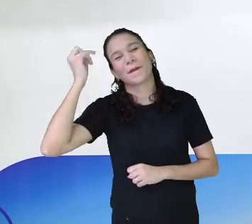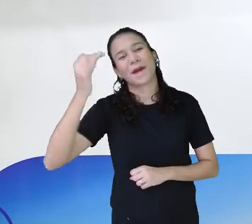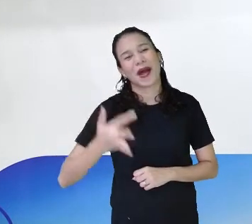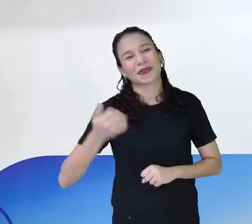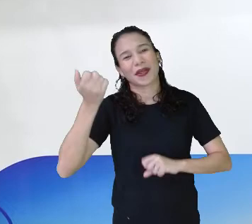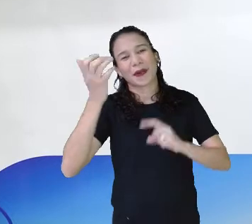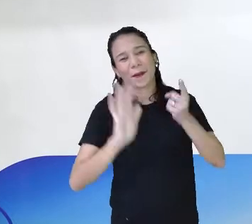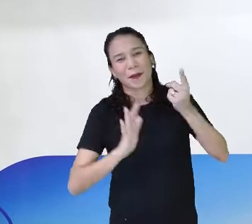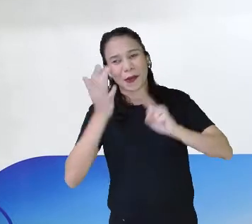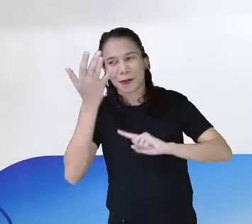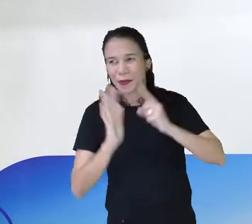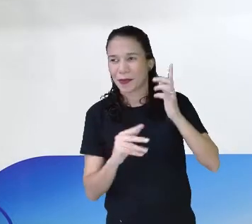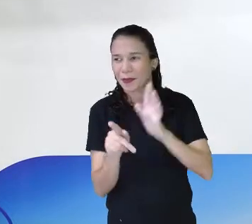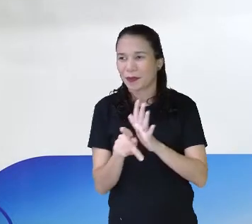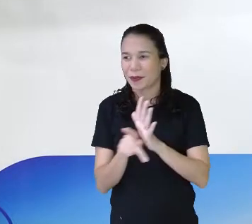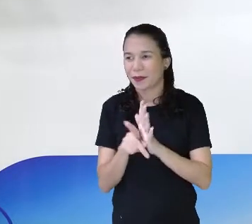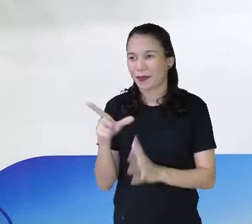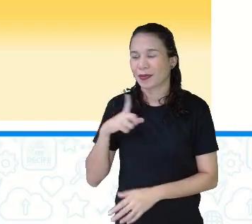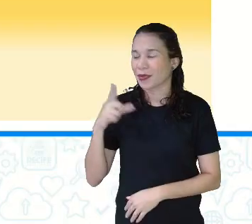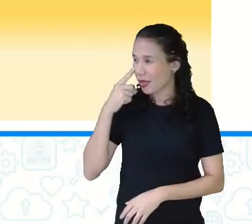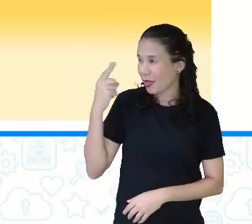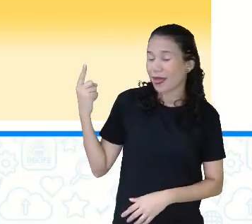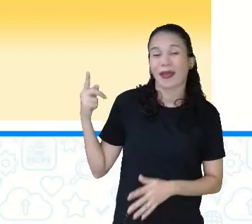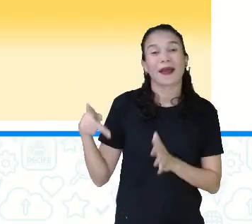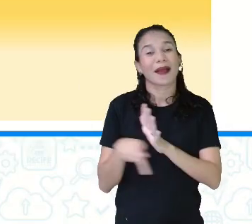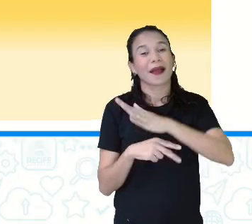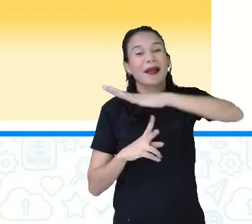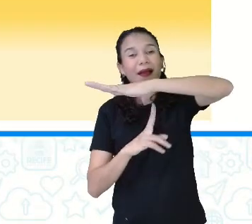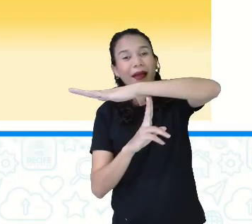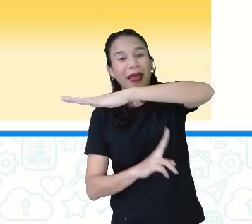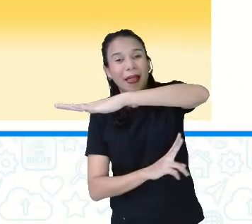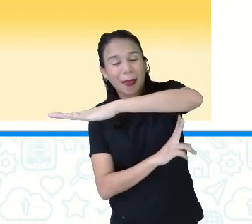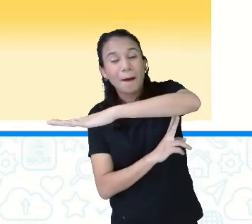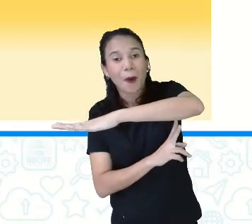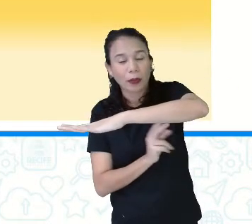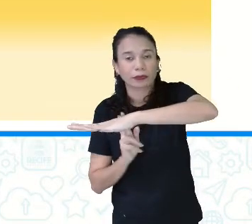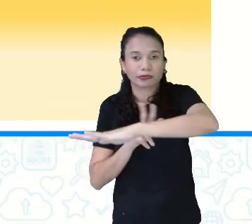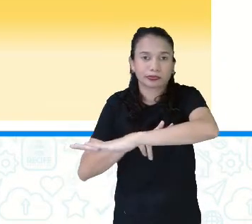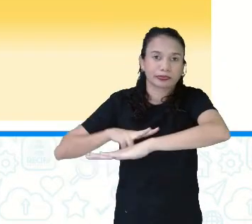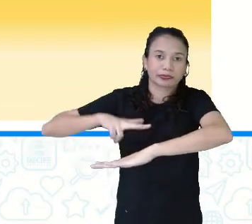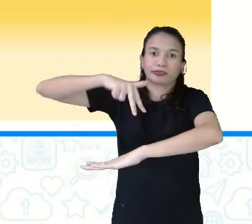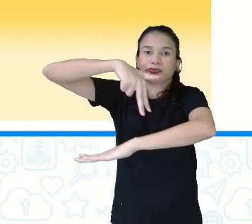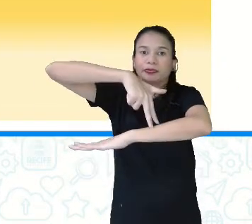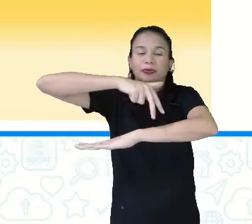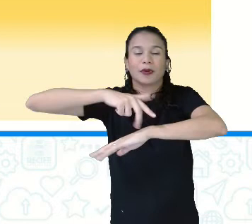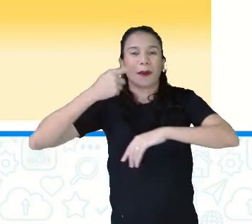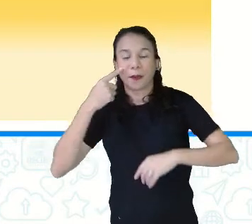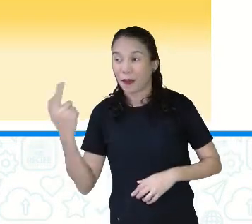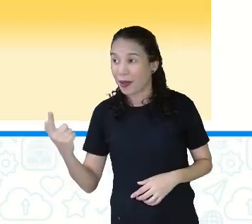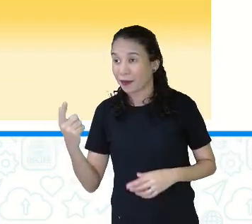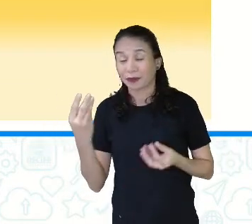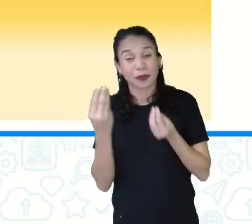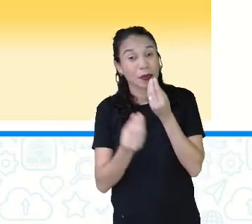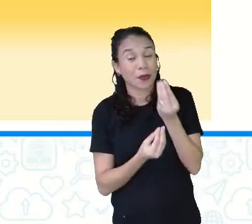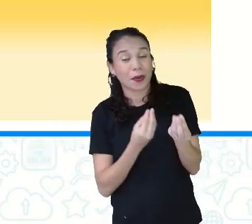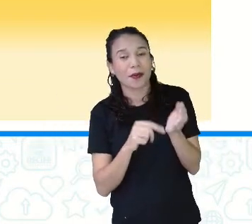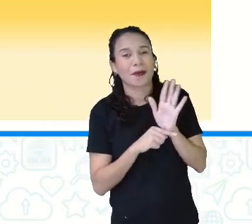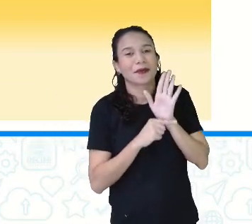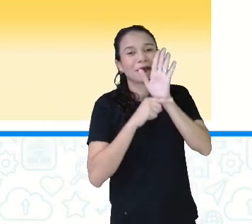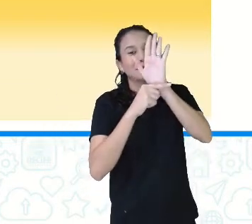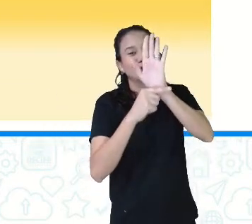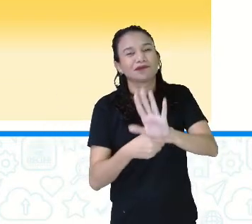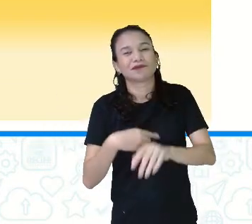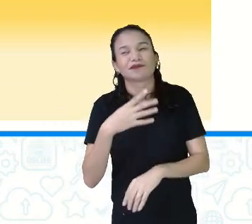Uma das versões do galo que ficou ali na ponte Duarte Coelho. Então, este galo aí vai nos ajudar